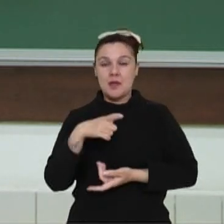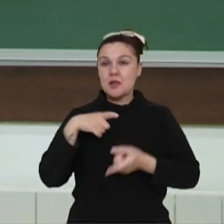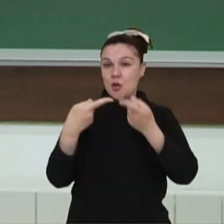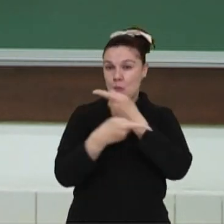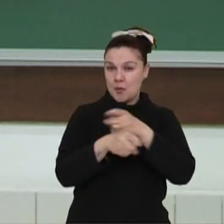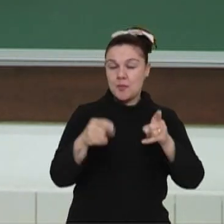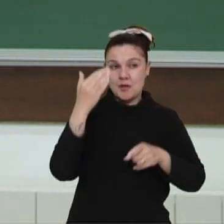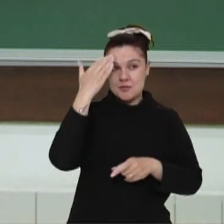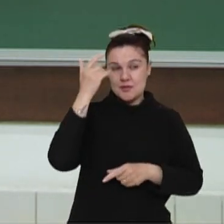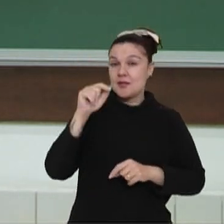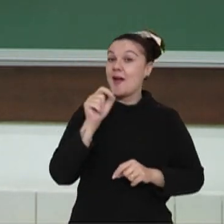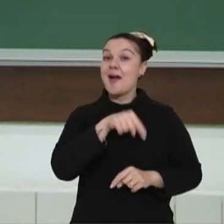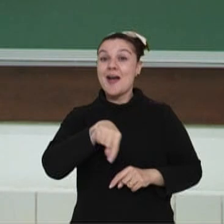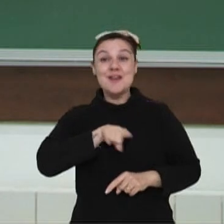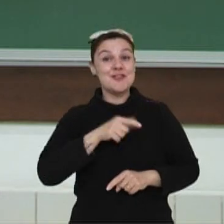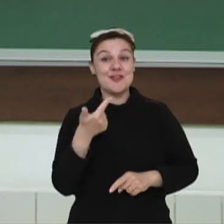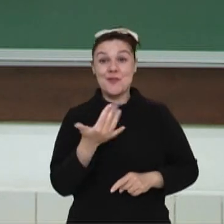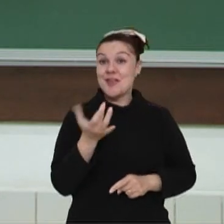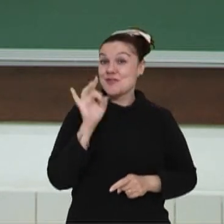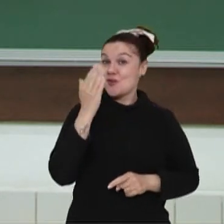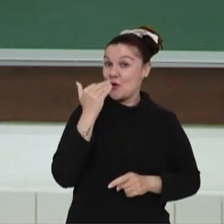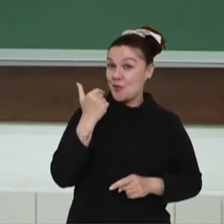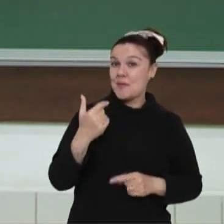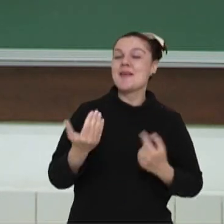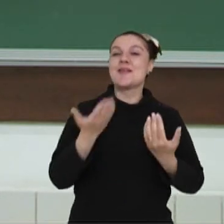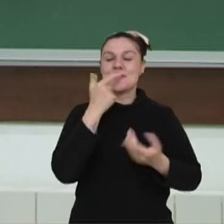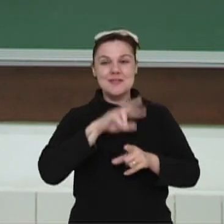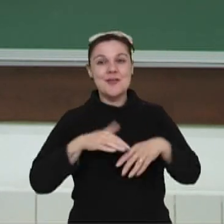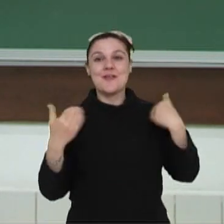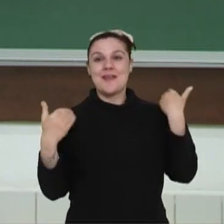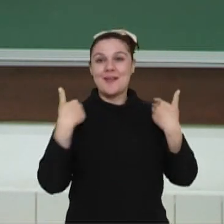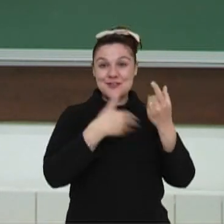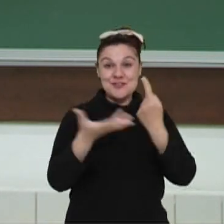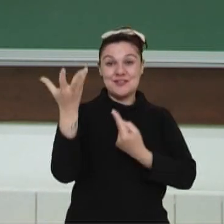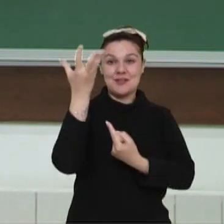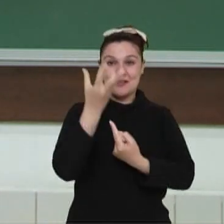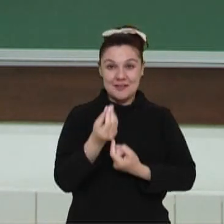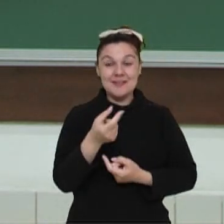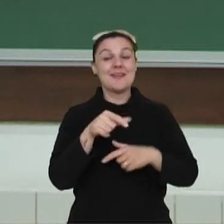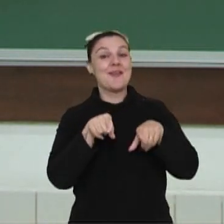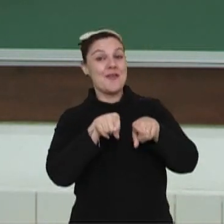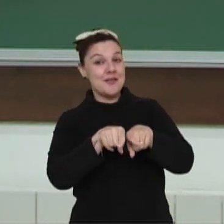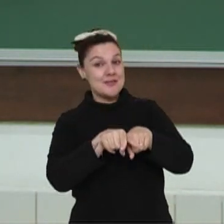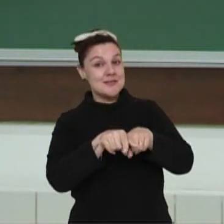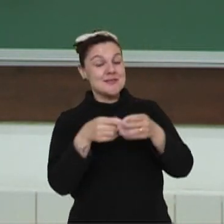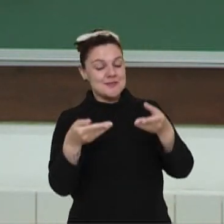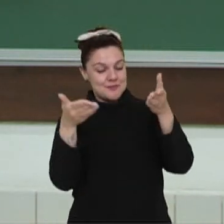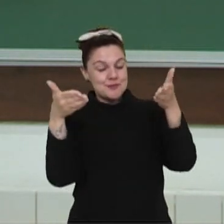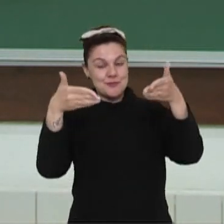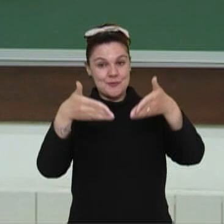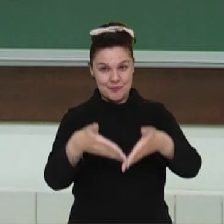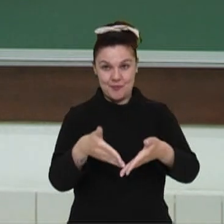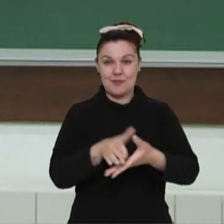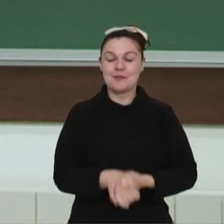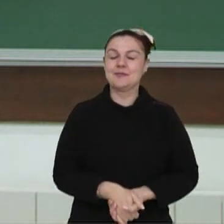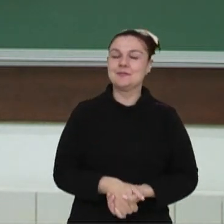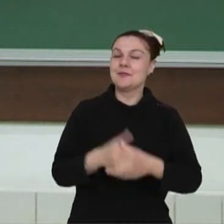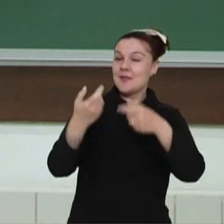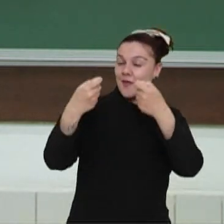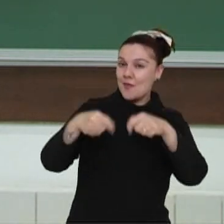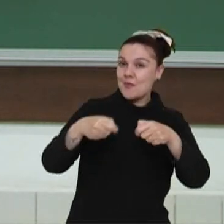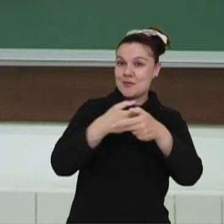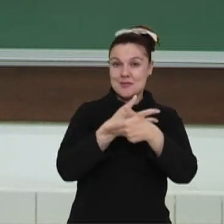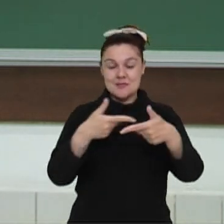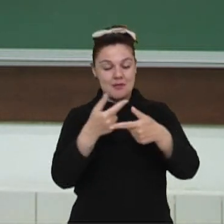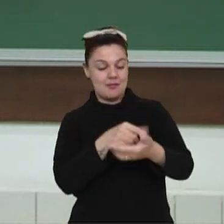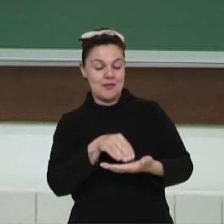Arnaldo Antunes que é a gente não quer só comida, a gente quer comida, diversão e arte. E é basicamente isso. Então, a gente, nessas necessidades